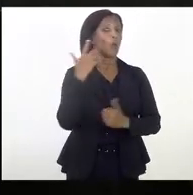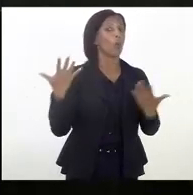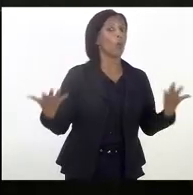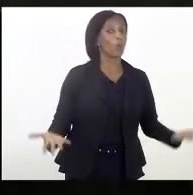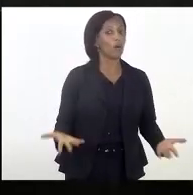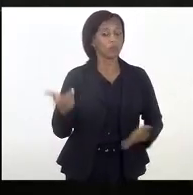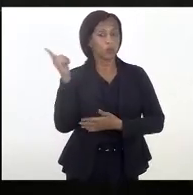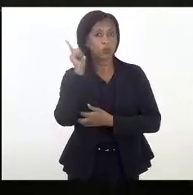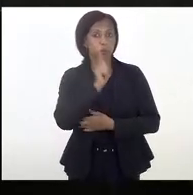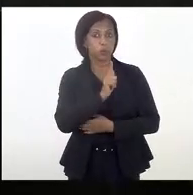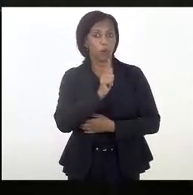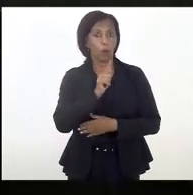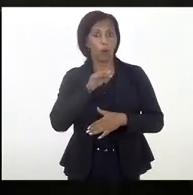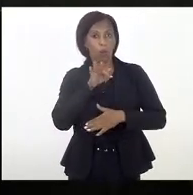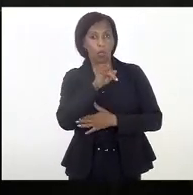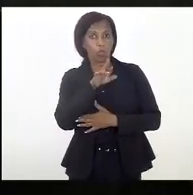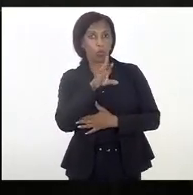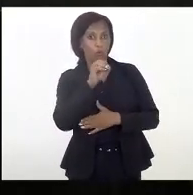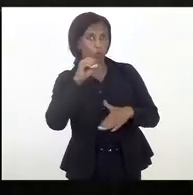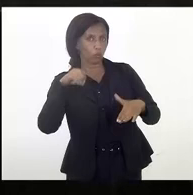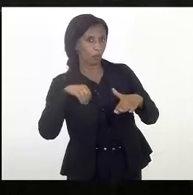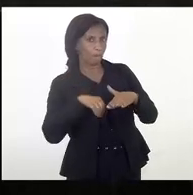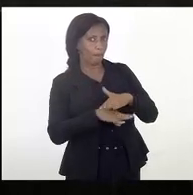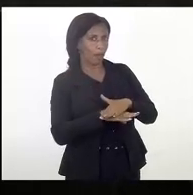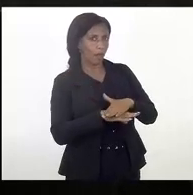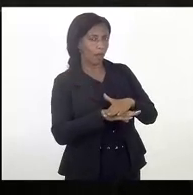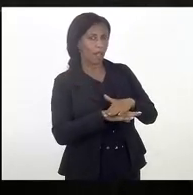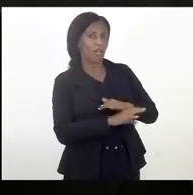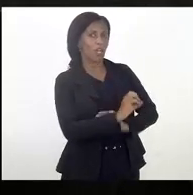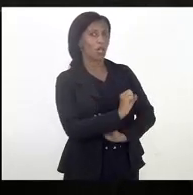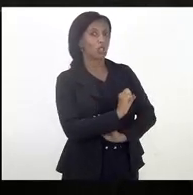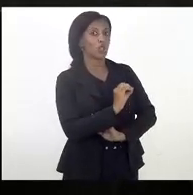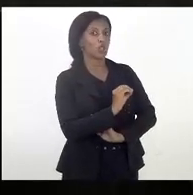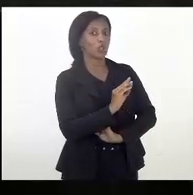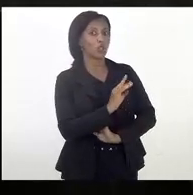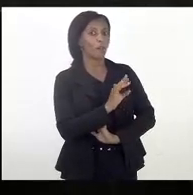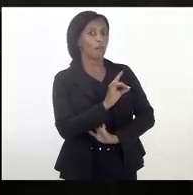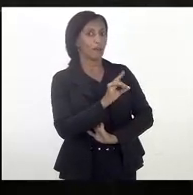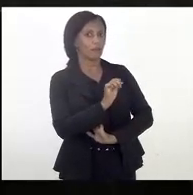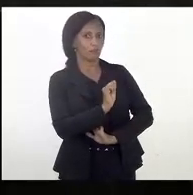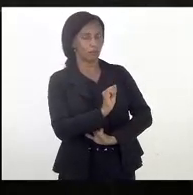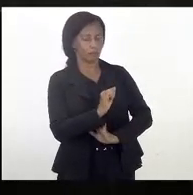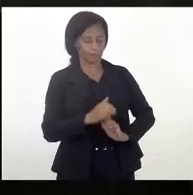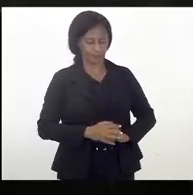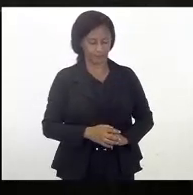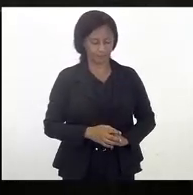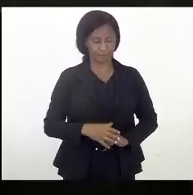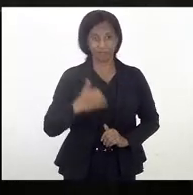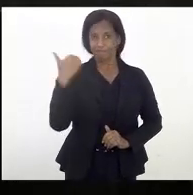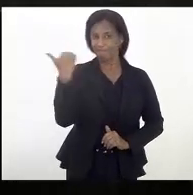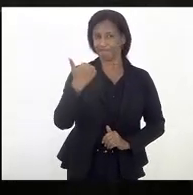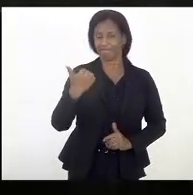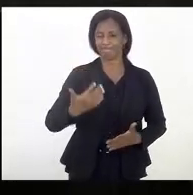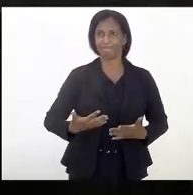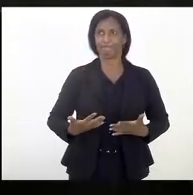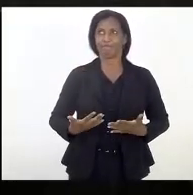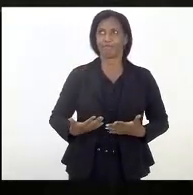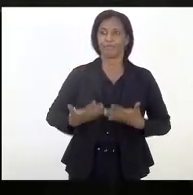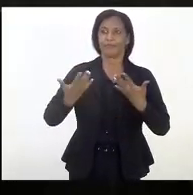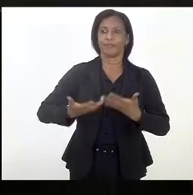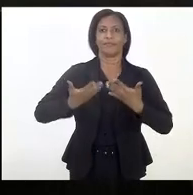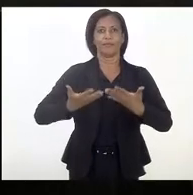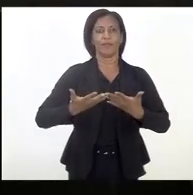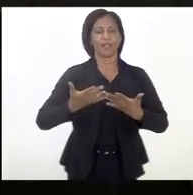dispor no fundo soberano primeiro eu me exaltei porque